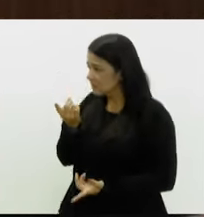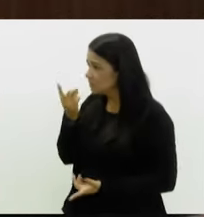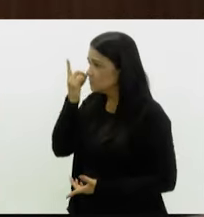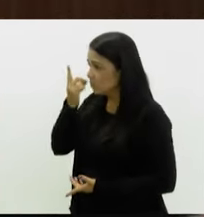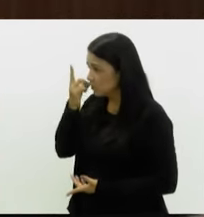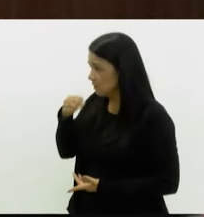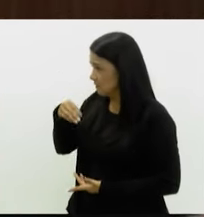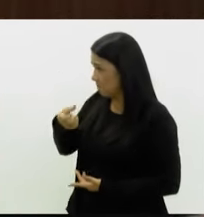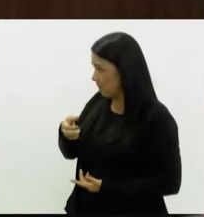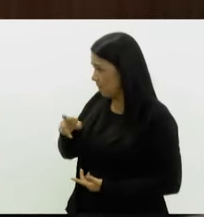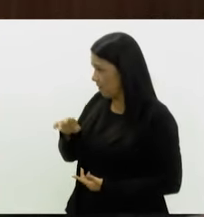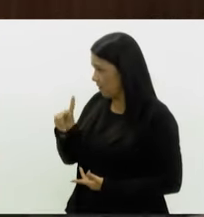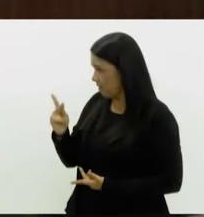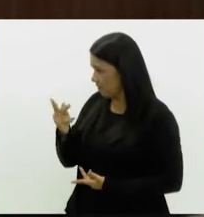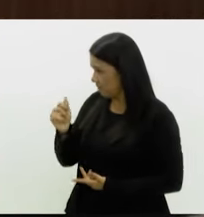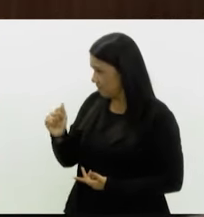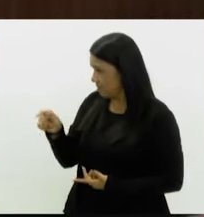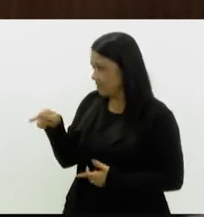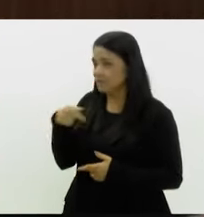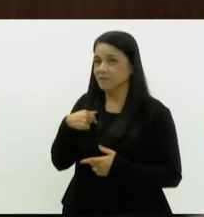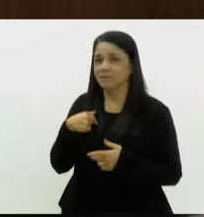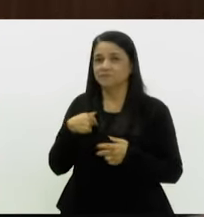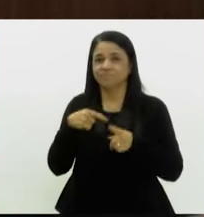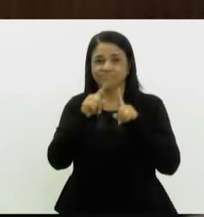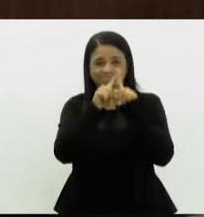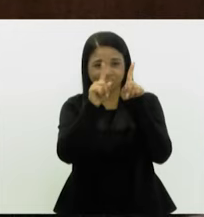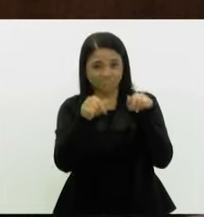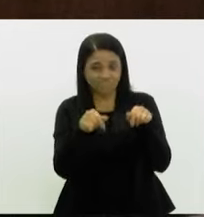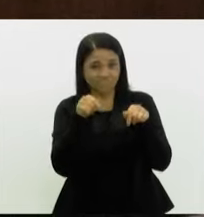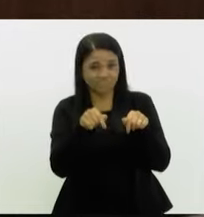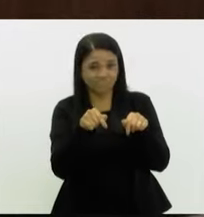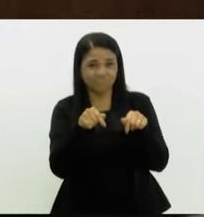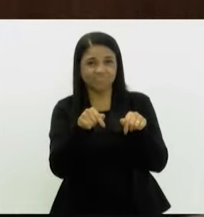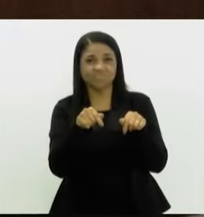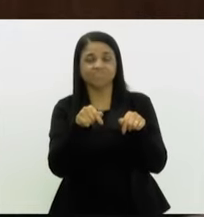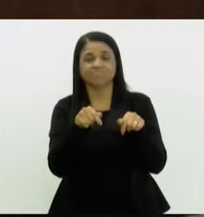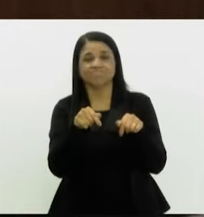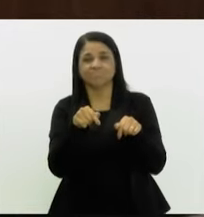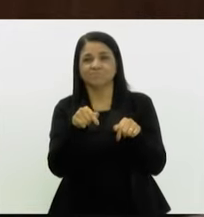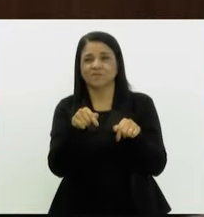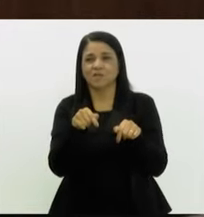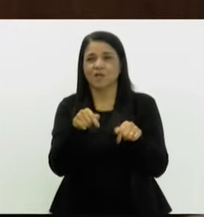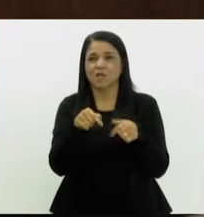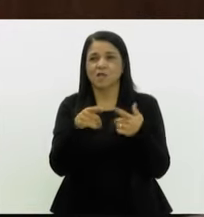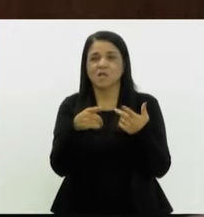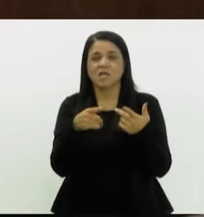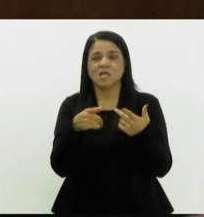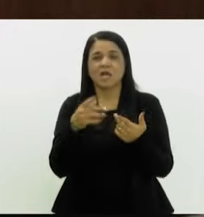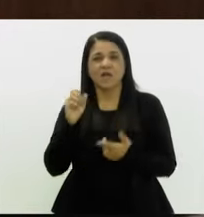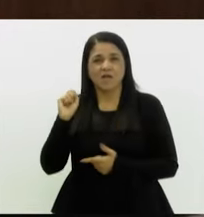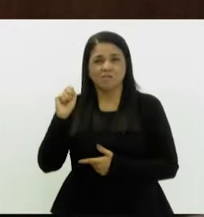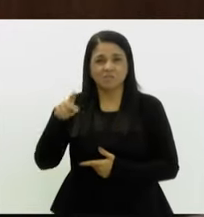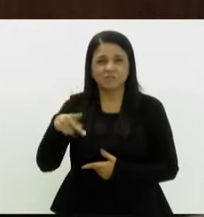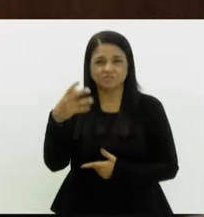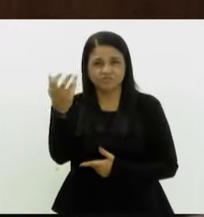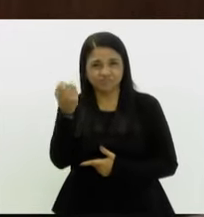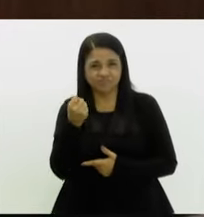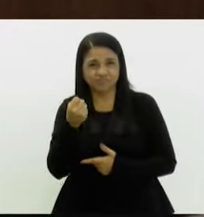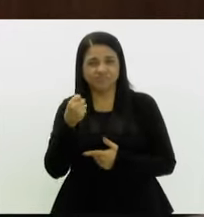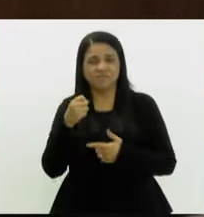é expoliado, ativos e inativos e pensionistas, por uma série de empresas